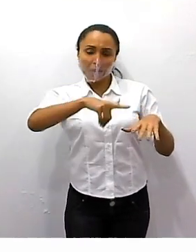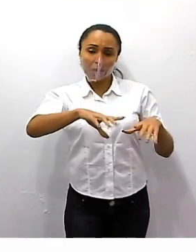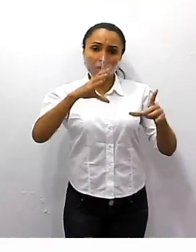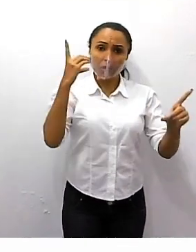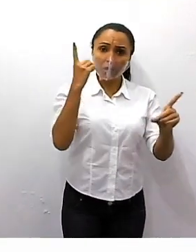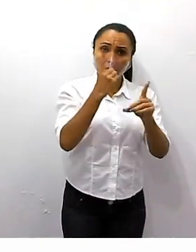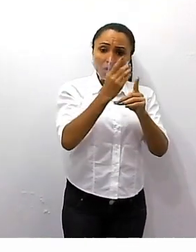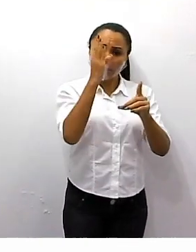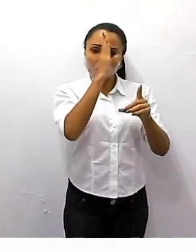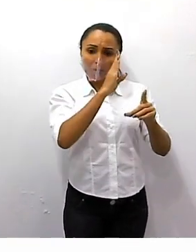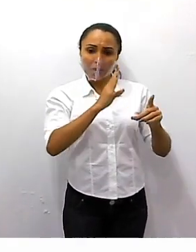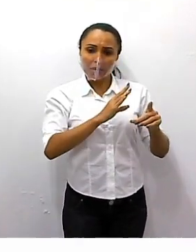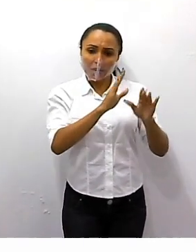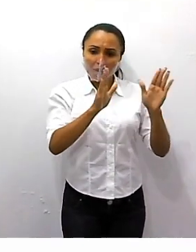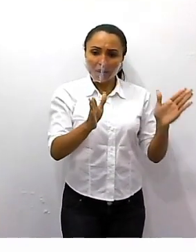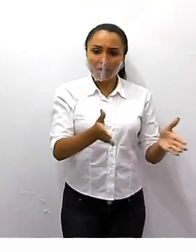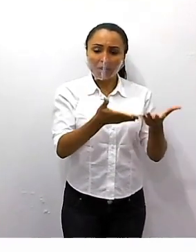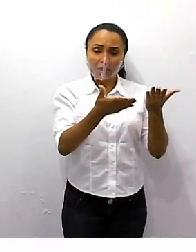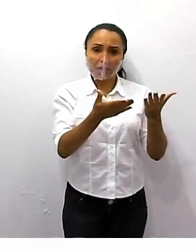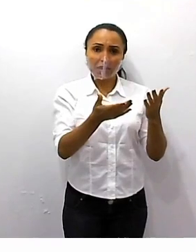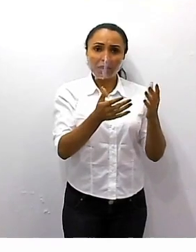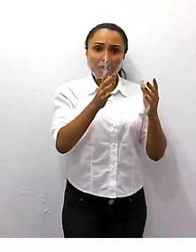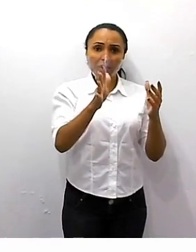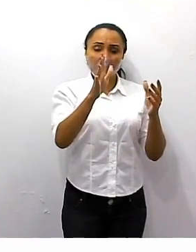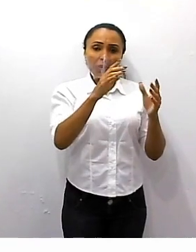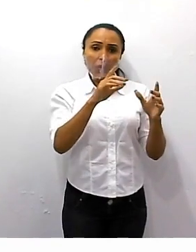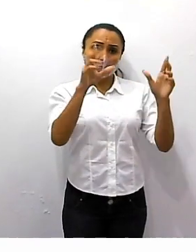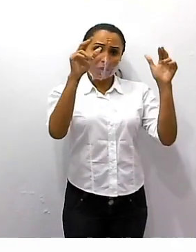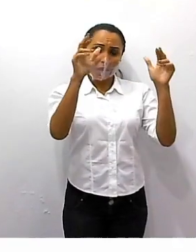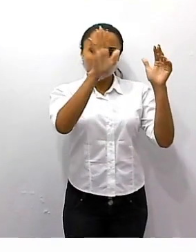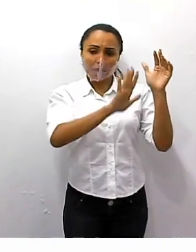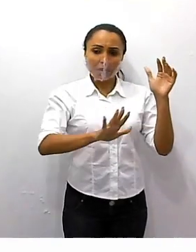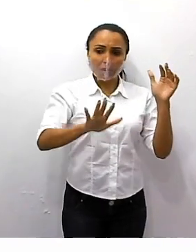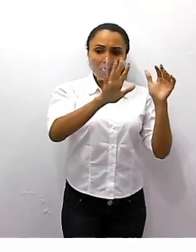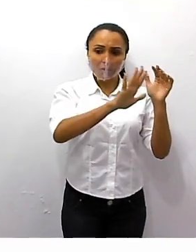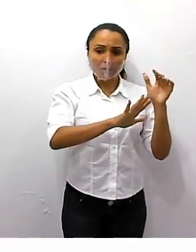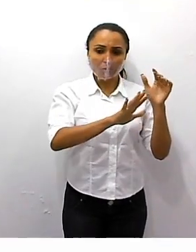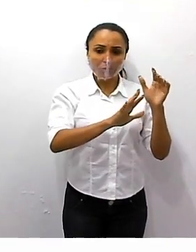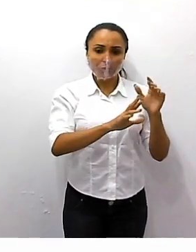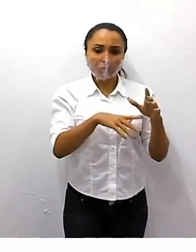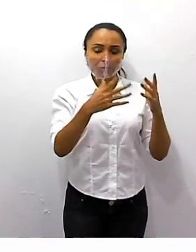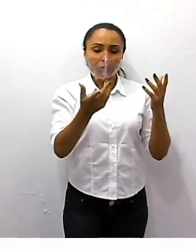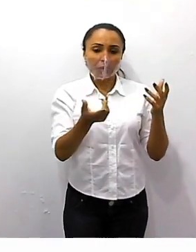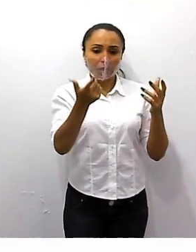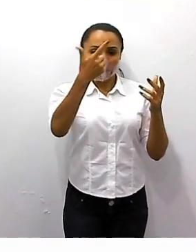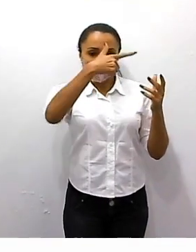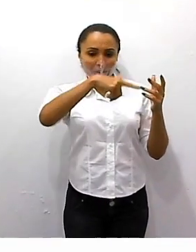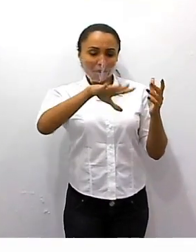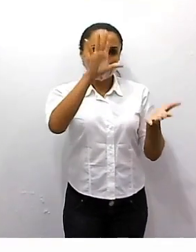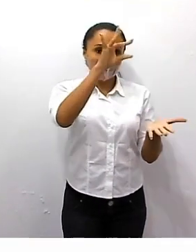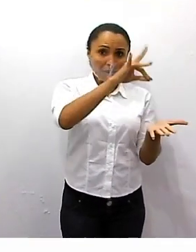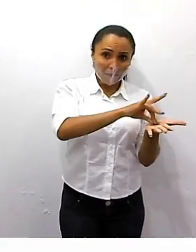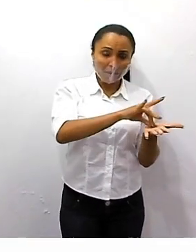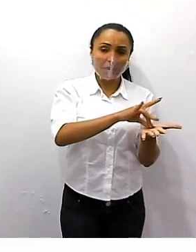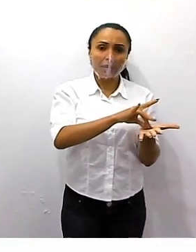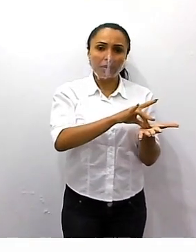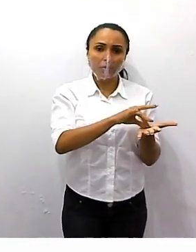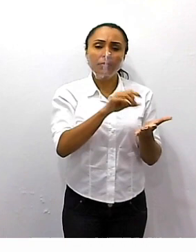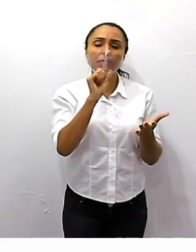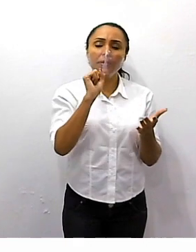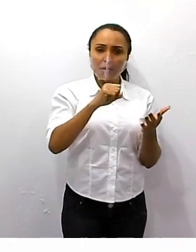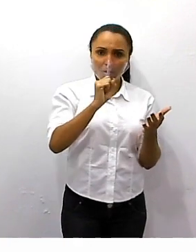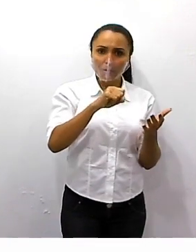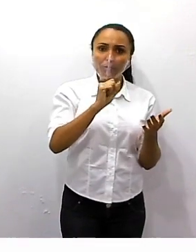Brasil, revitalizando os temas nacionais e reinterpretando a nossa realidade. Com certeza.